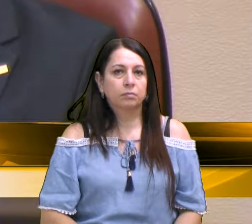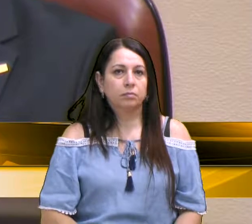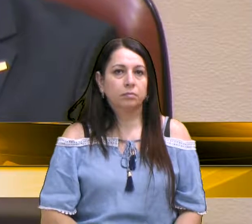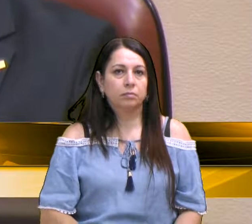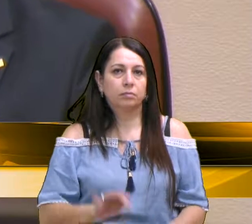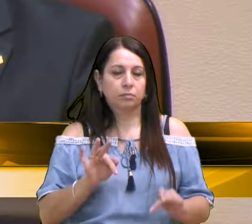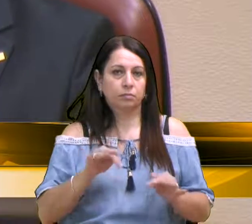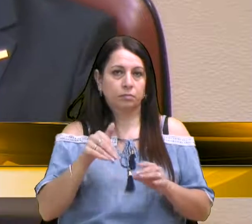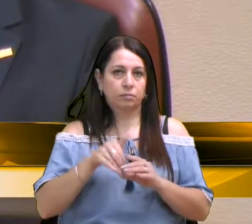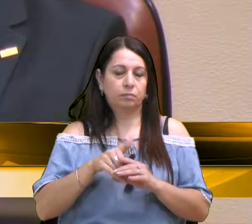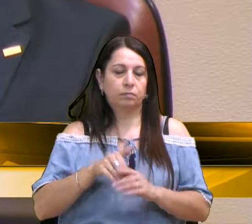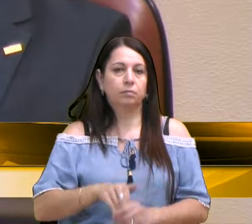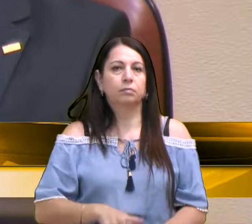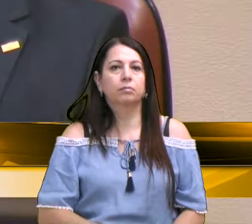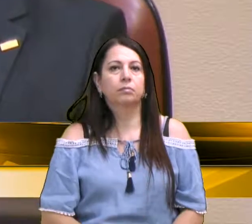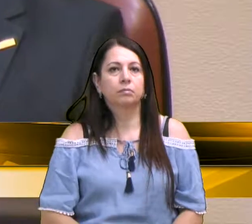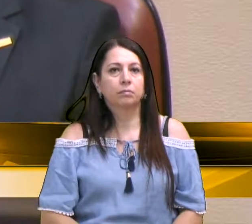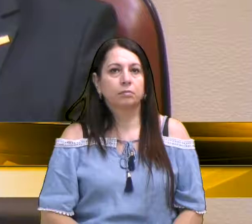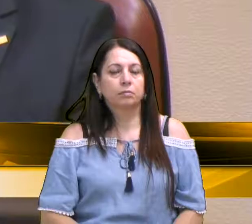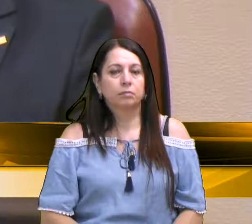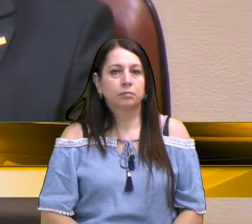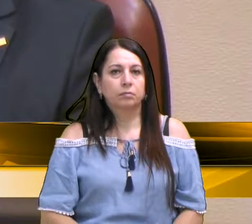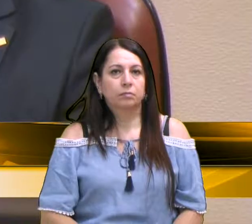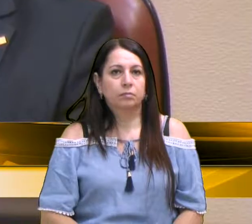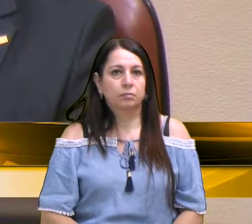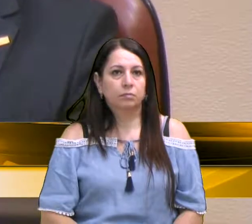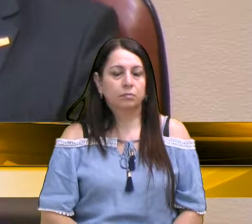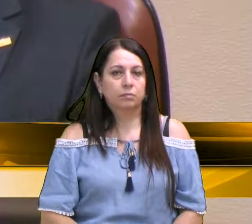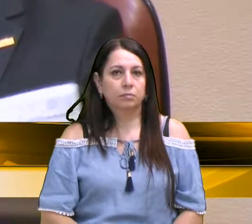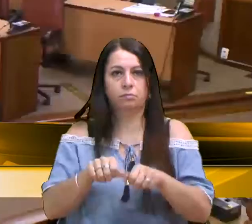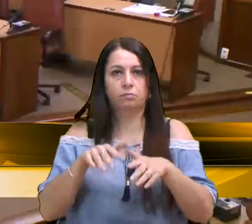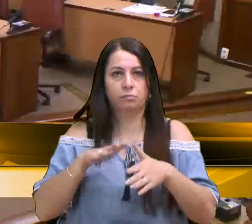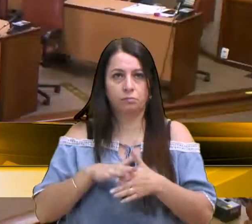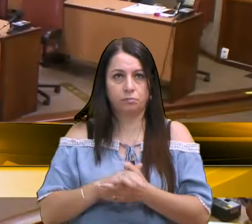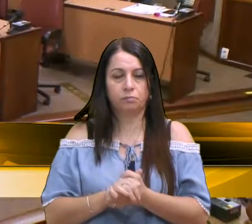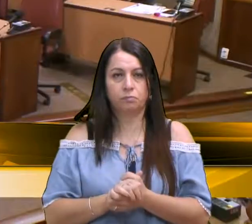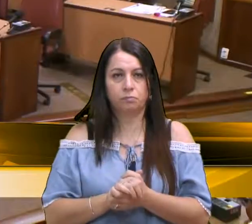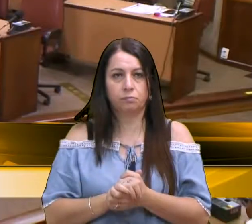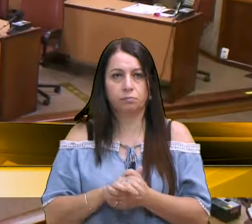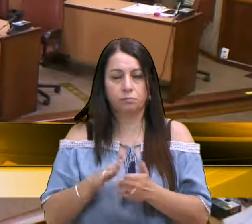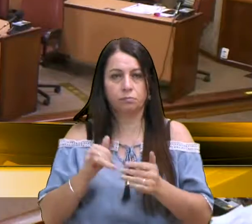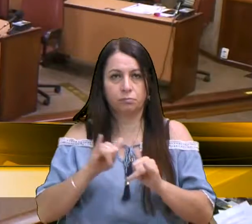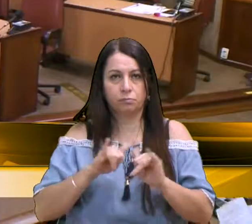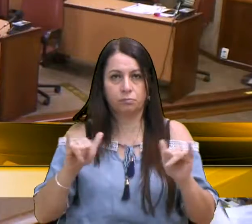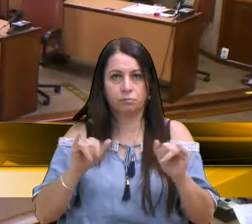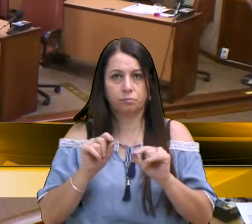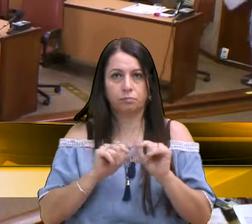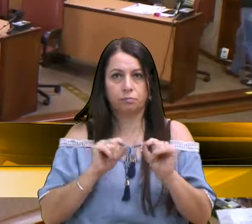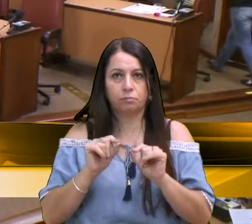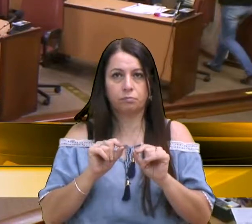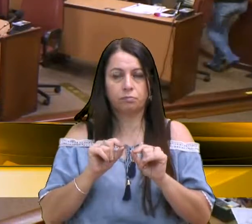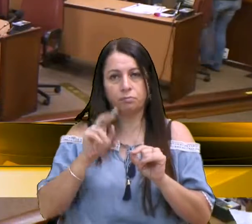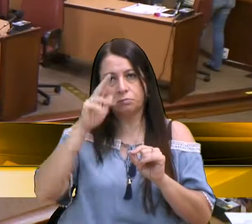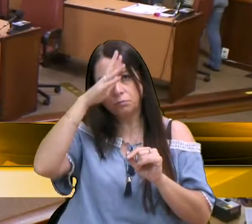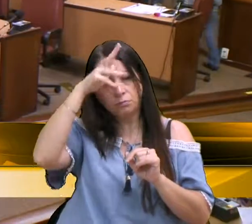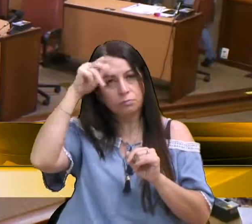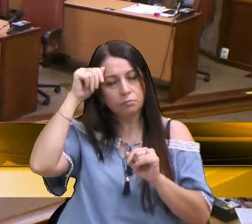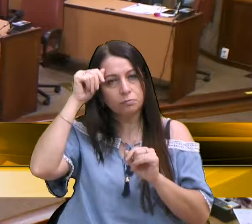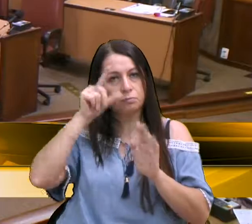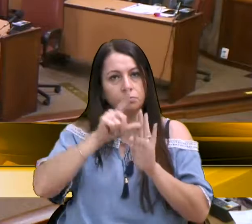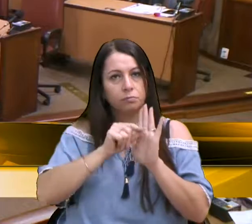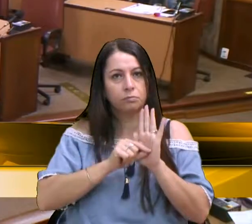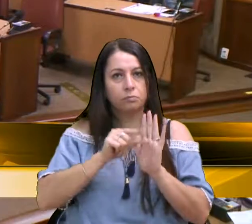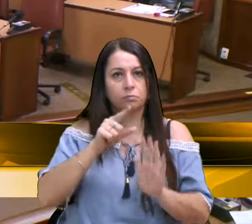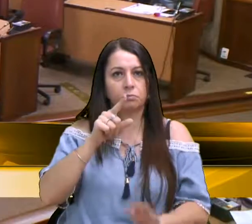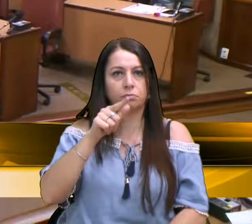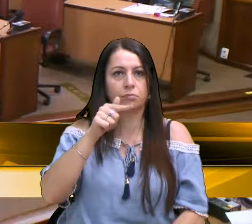detalhes sobre as decisões do Conselho de Administração da Codeca. O vereador Adilode Domênico, autor do